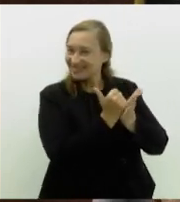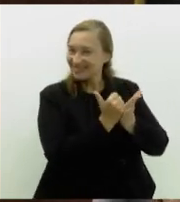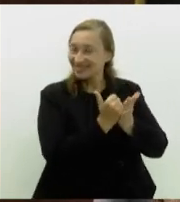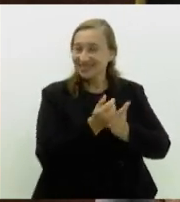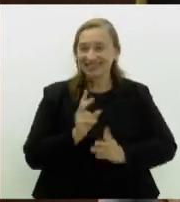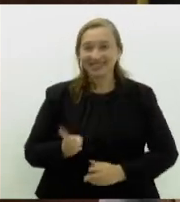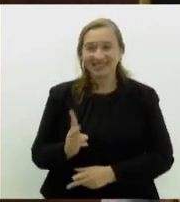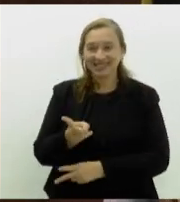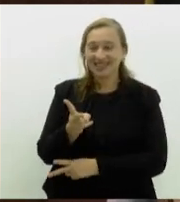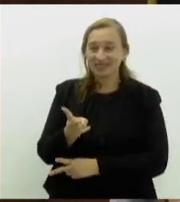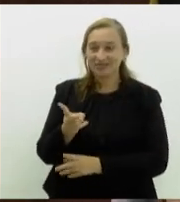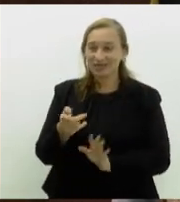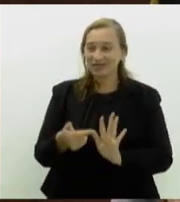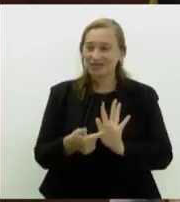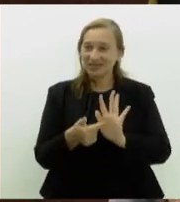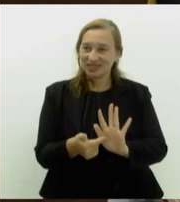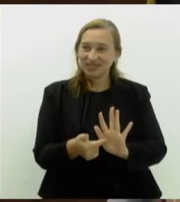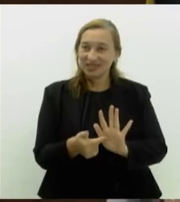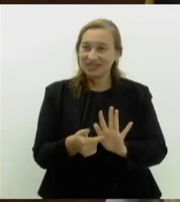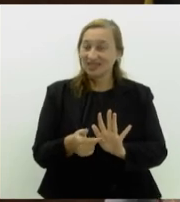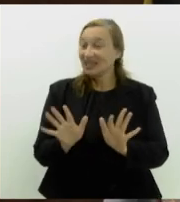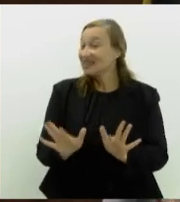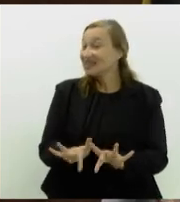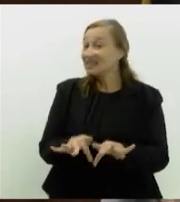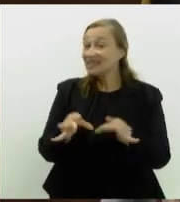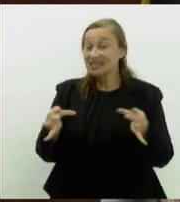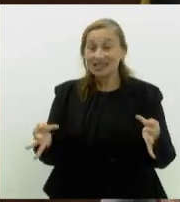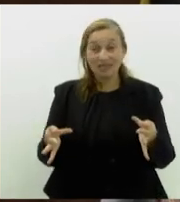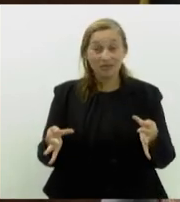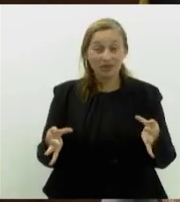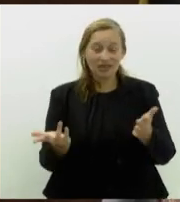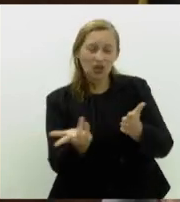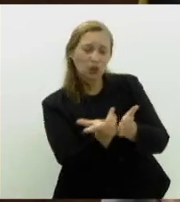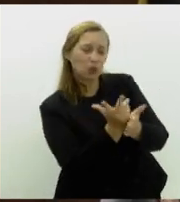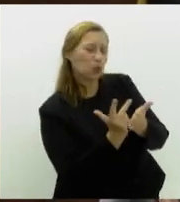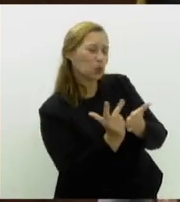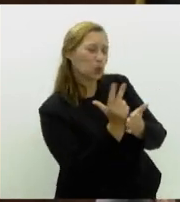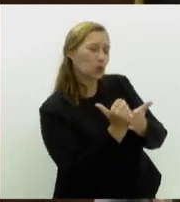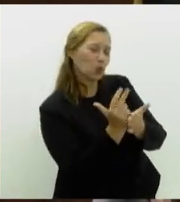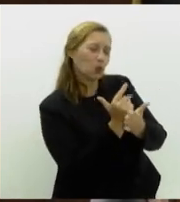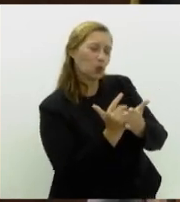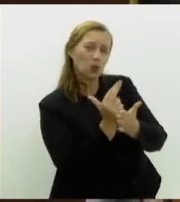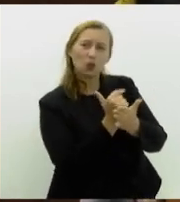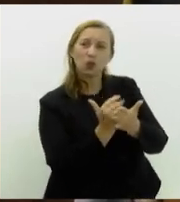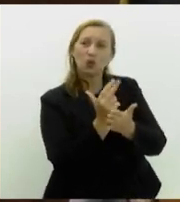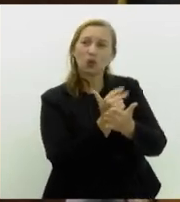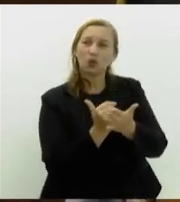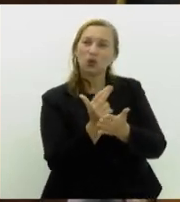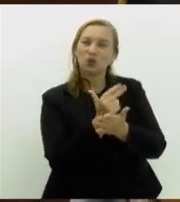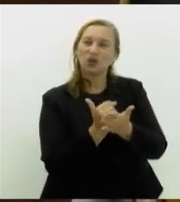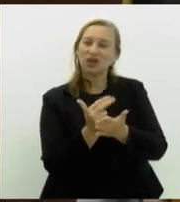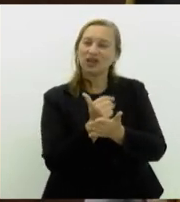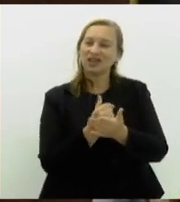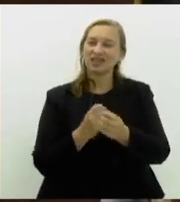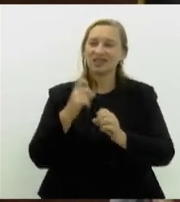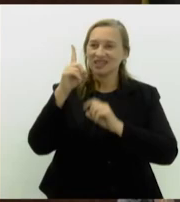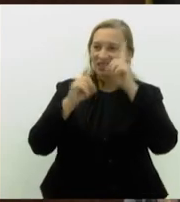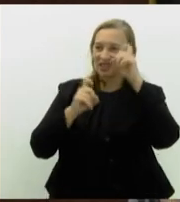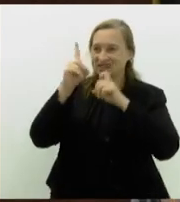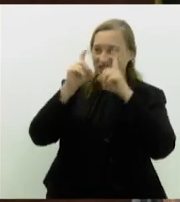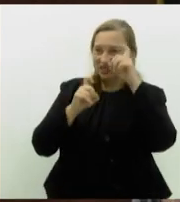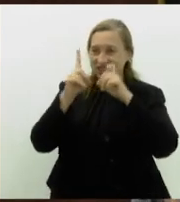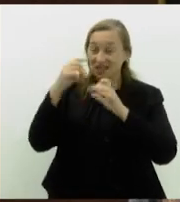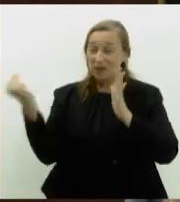o entorno, da simplicidade do traço e a expressão daquilo que marcou